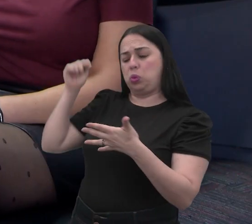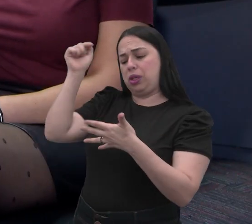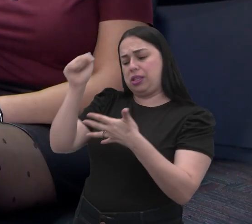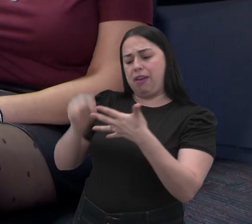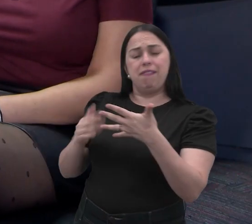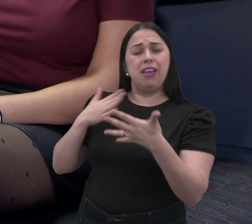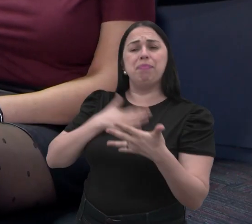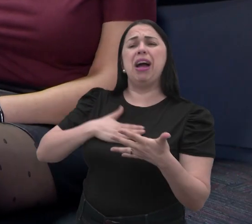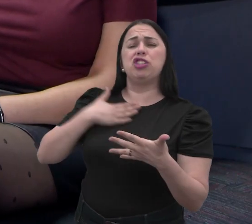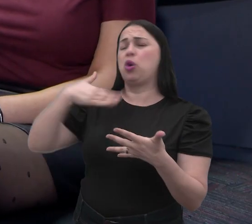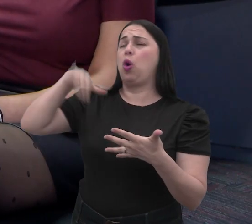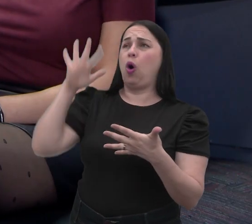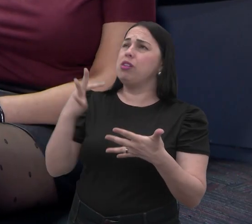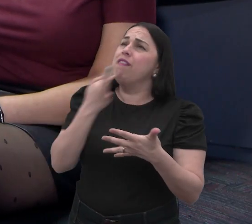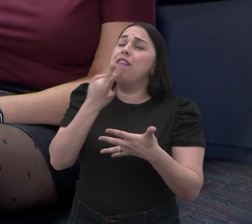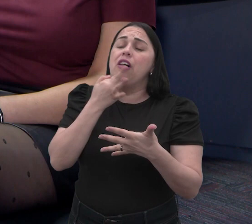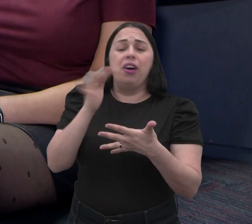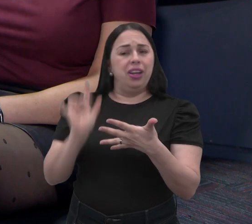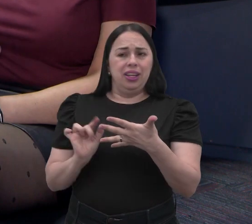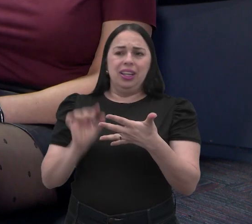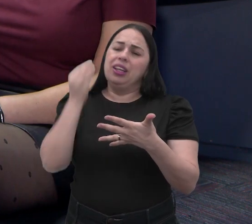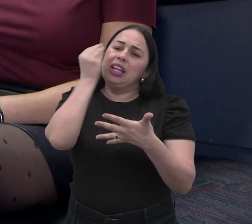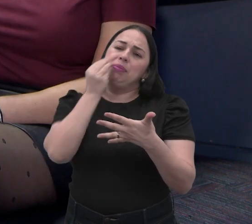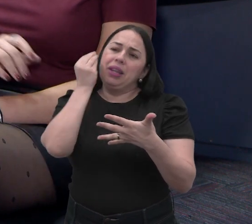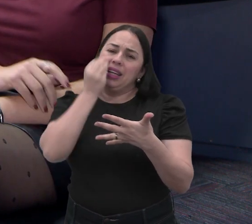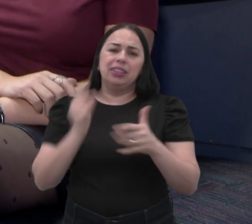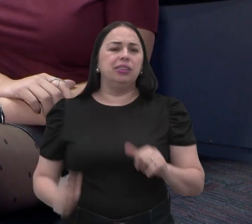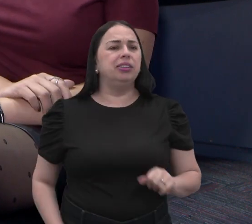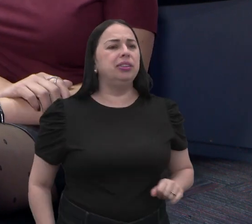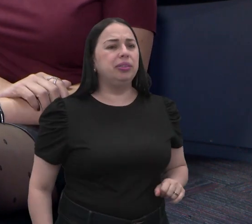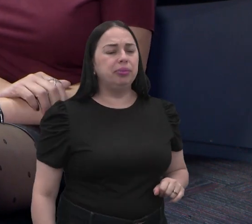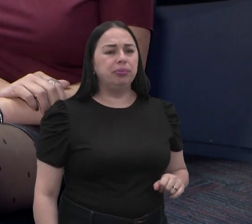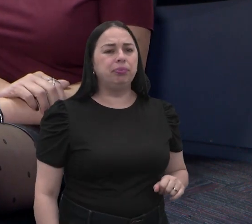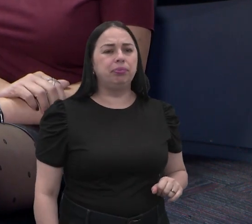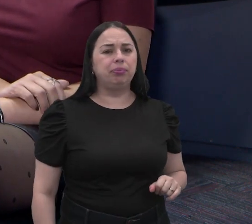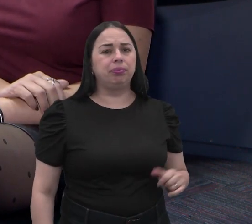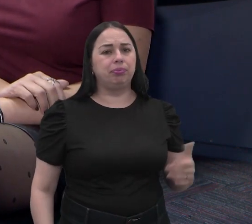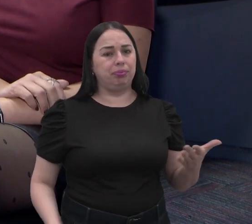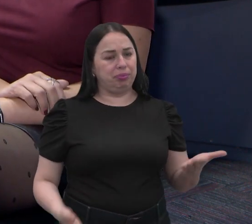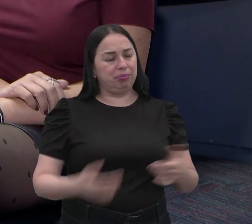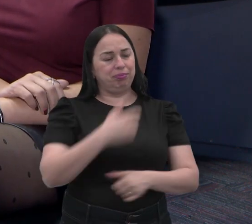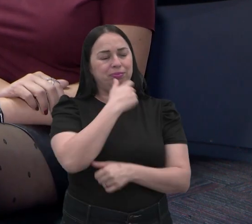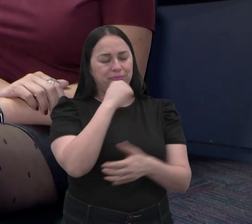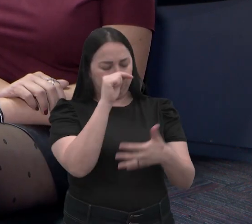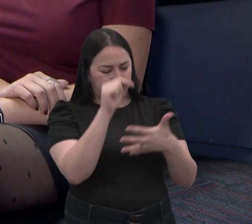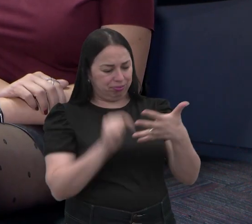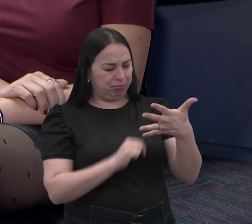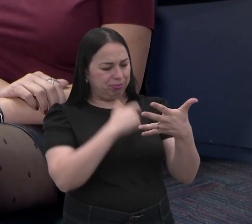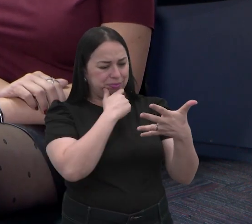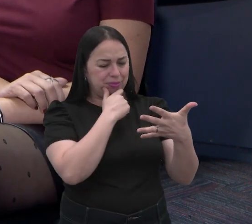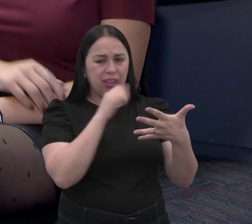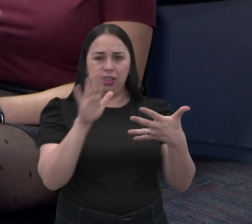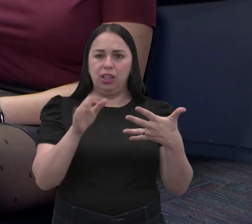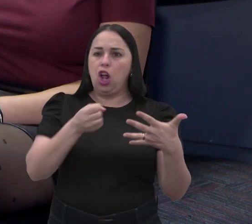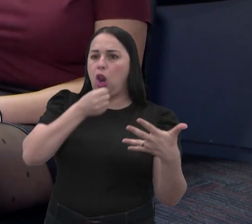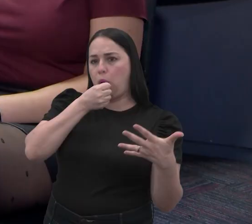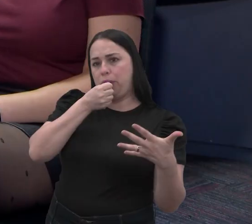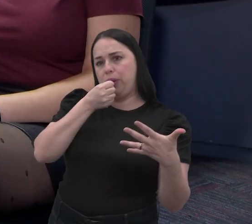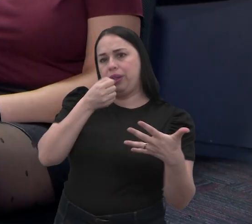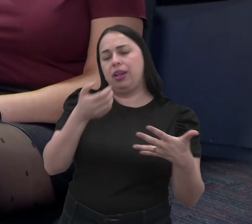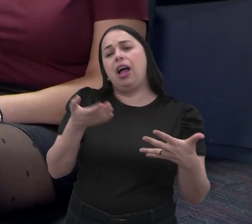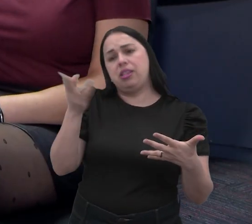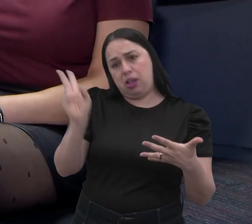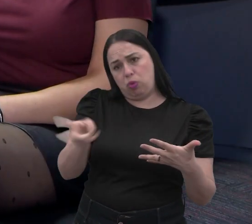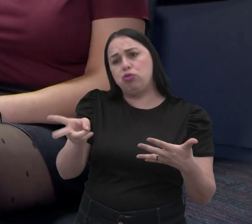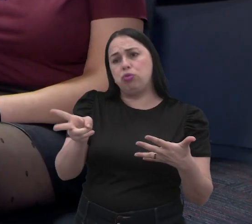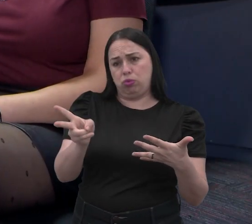fez, o que você mais gosta de fazer? O que você mais gostou? Qual foi a experiência? Agora você me deixou uma sinuca de bico. Locutor não vale,